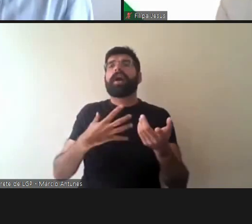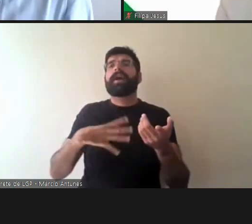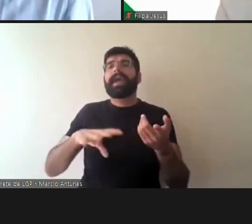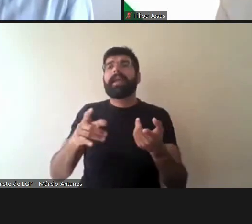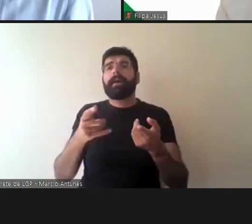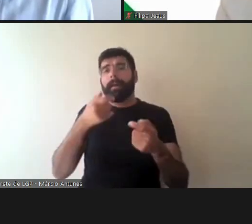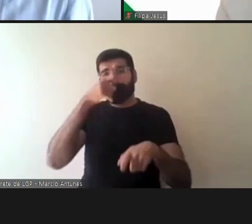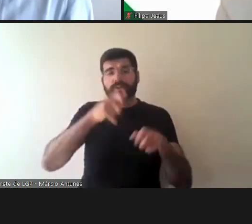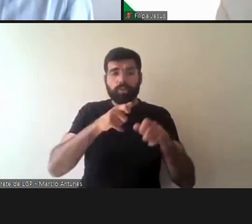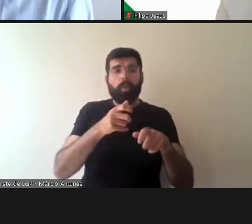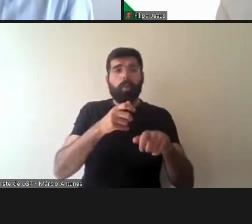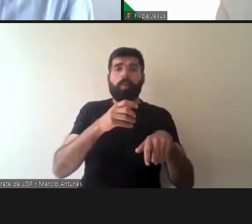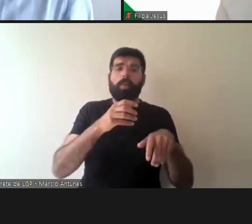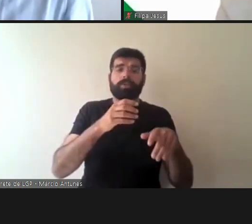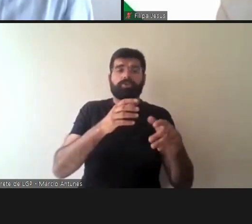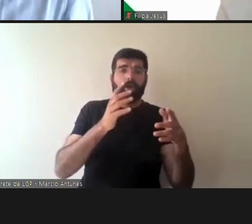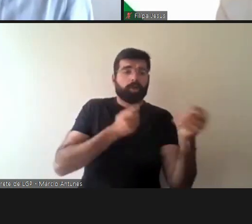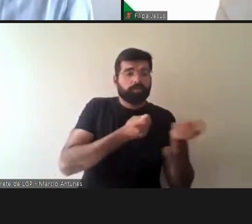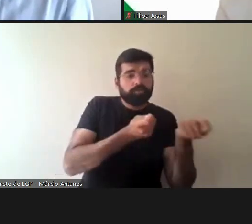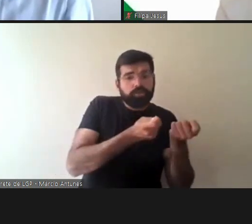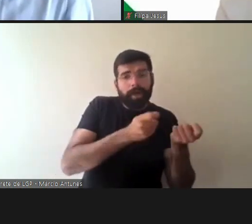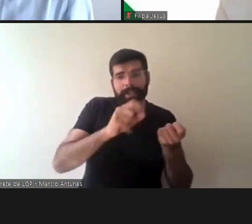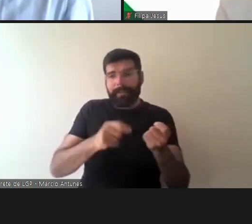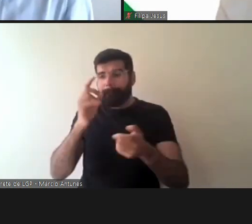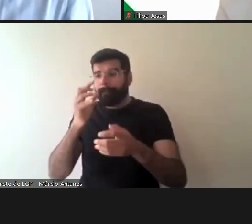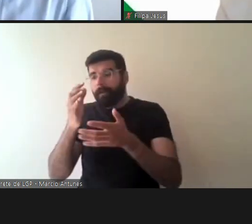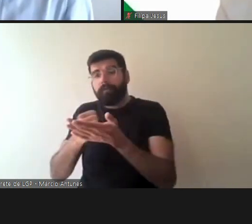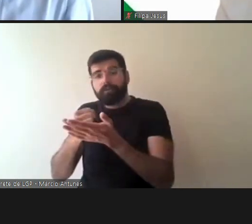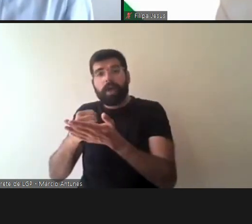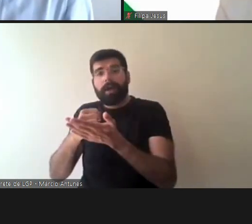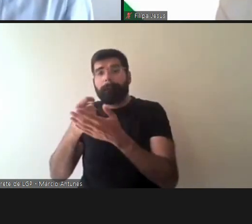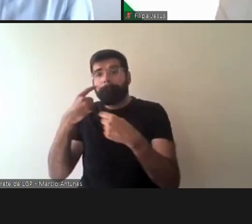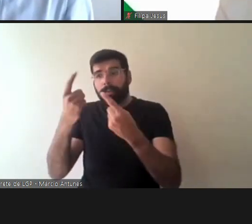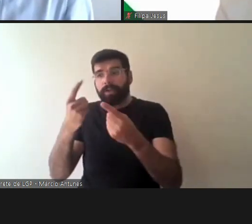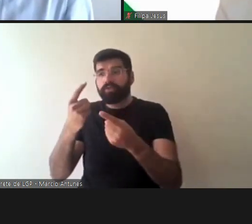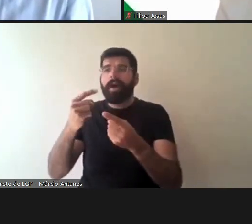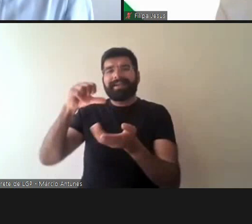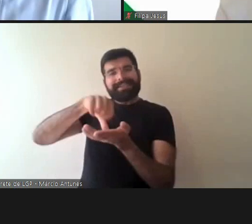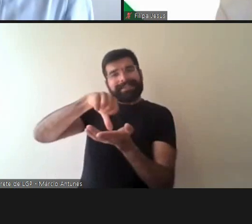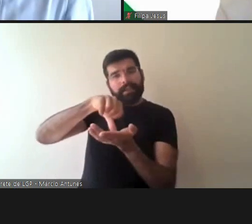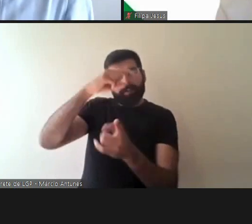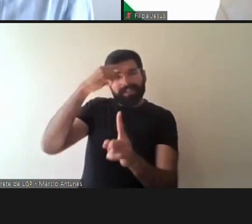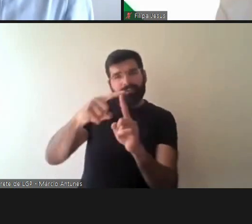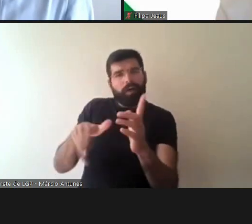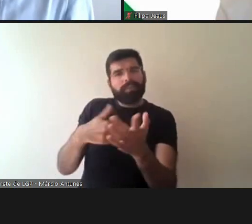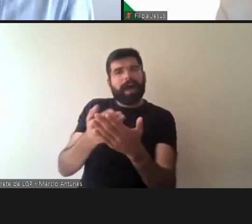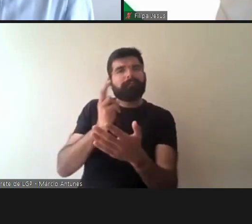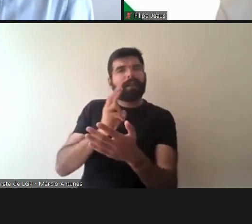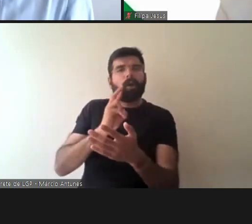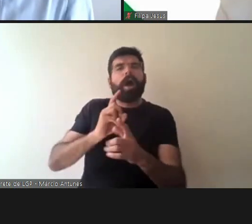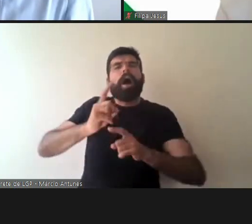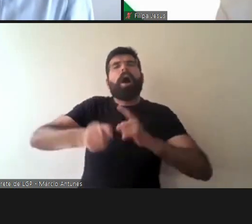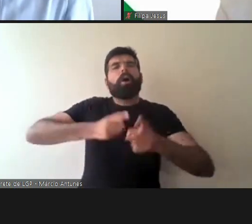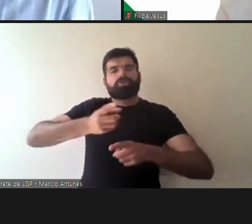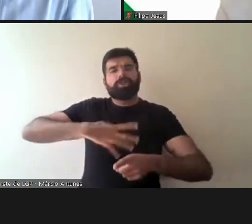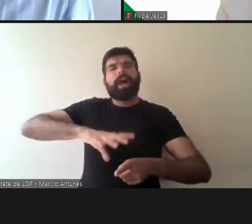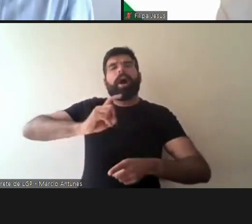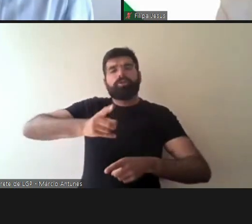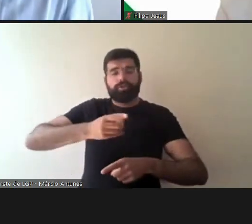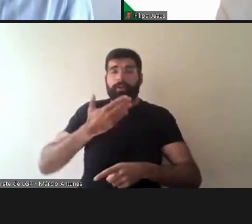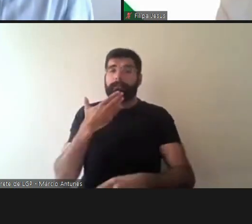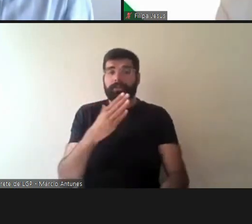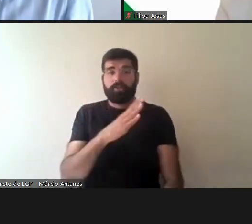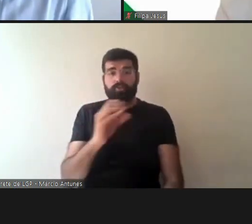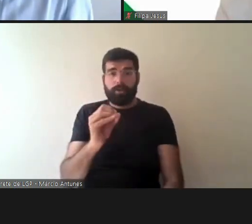e modo geral de funcionários públicos, nuclear, para criar o valor. Se calhar pedi ao João